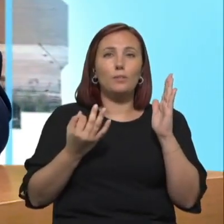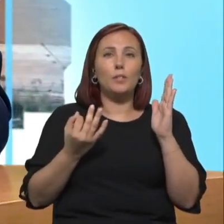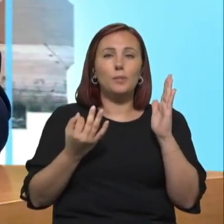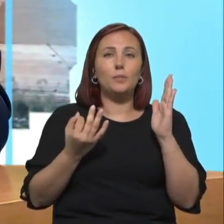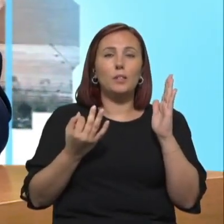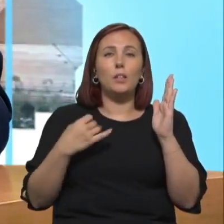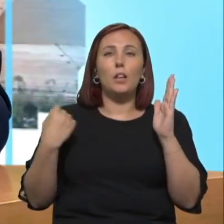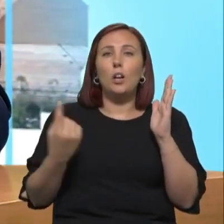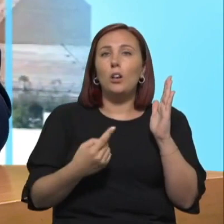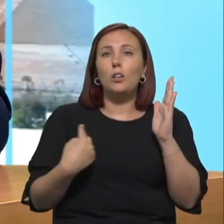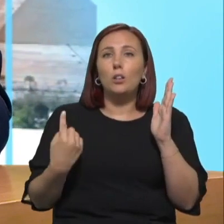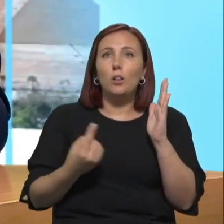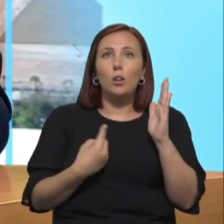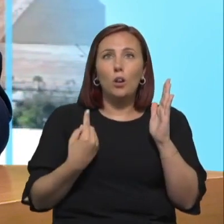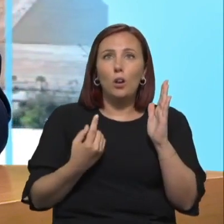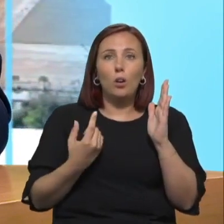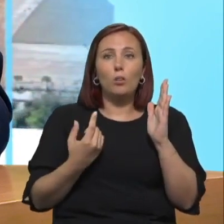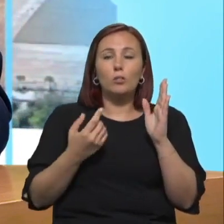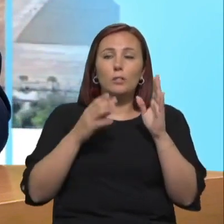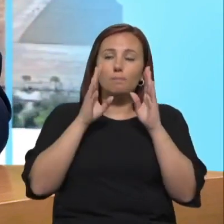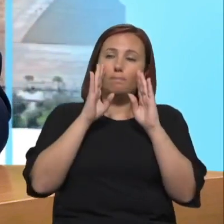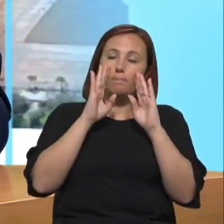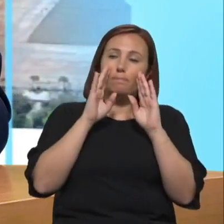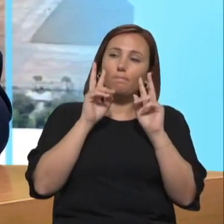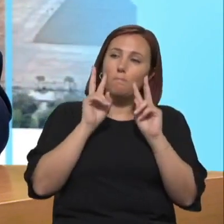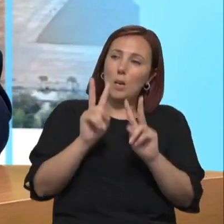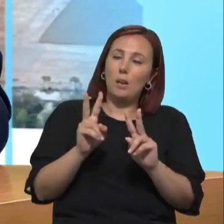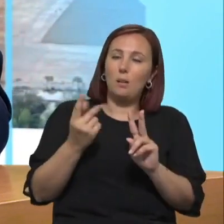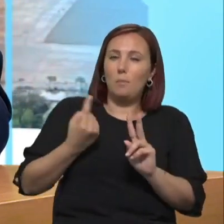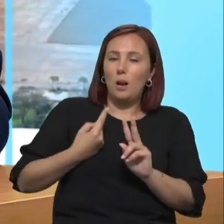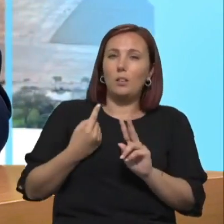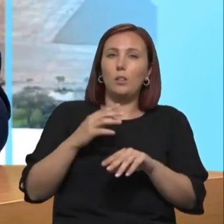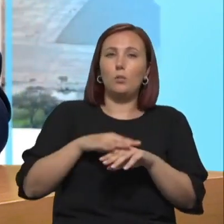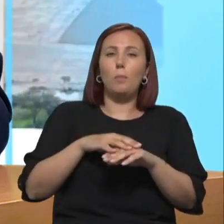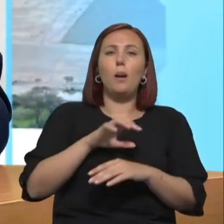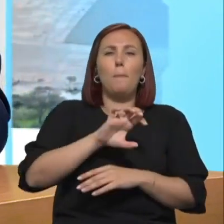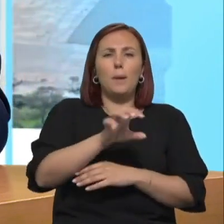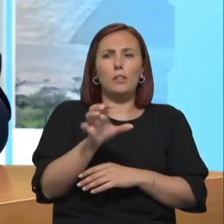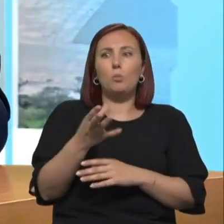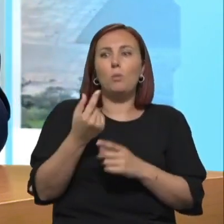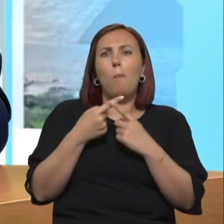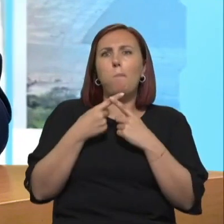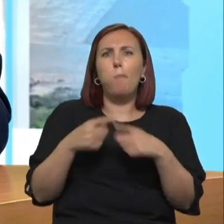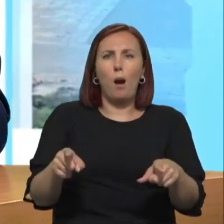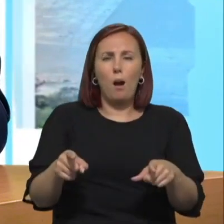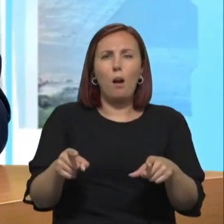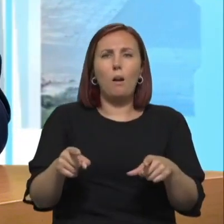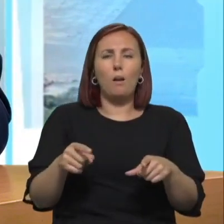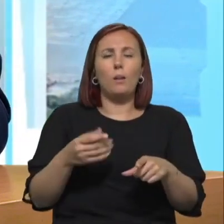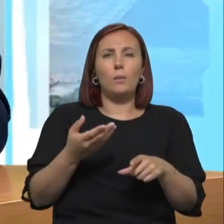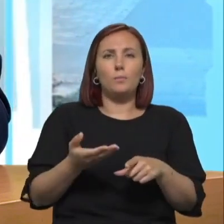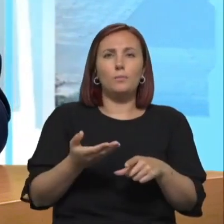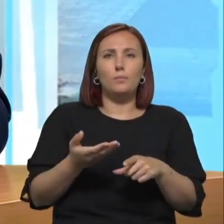nós temos que olhar em volta e não é por acaso que em países muito diferentes, realmente